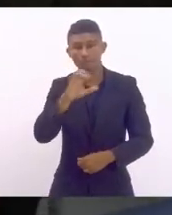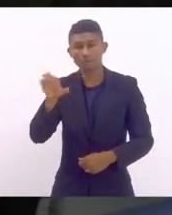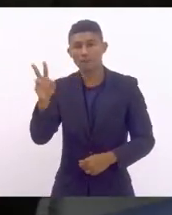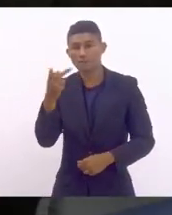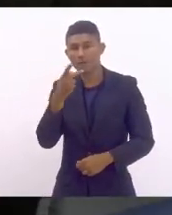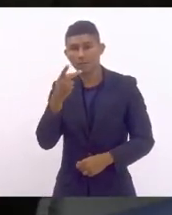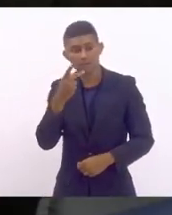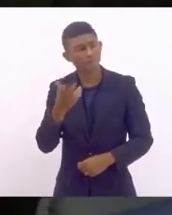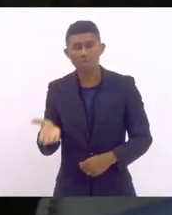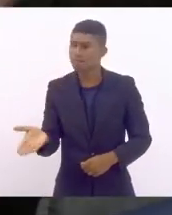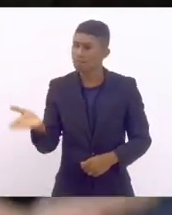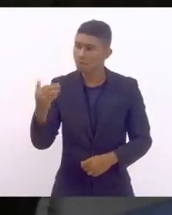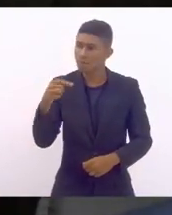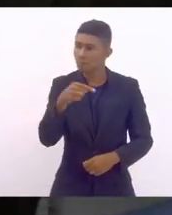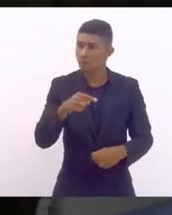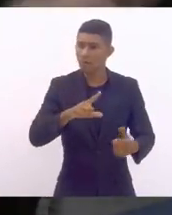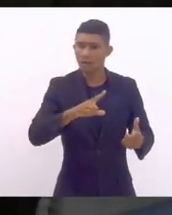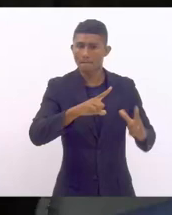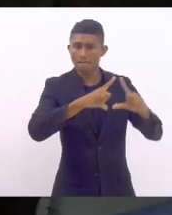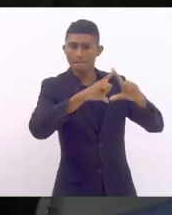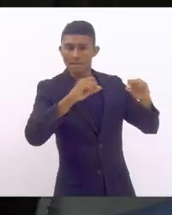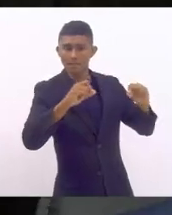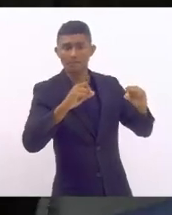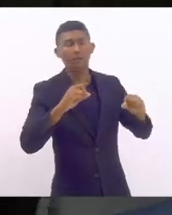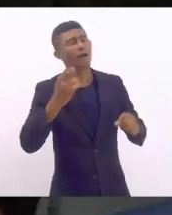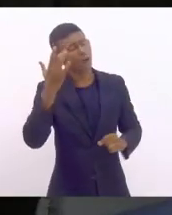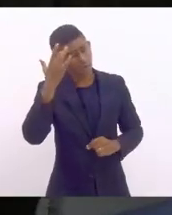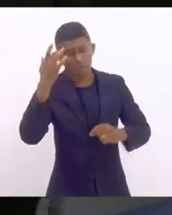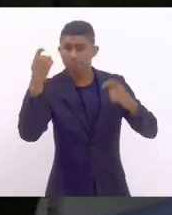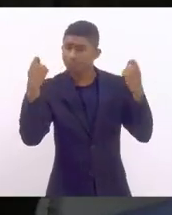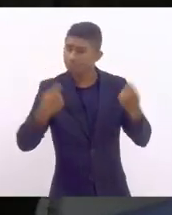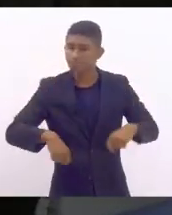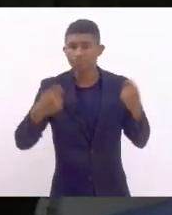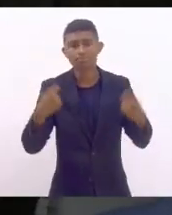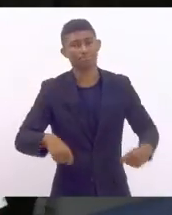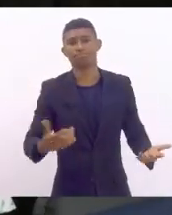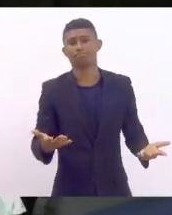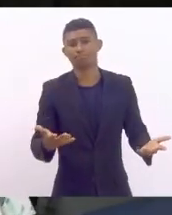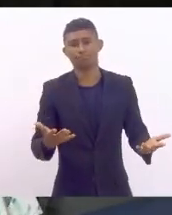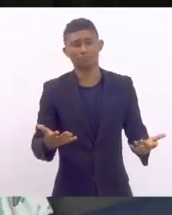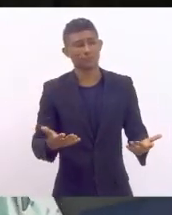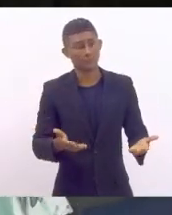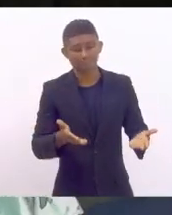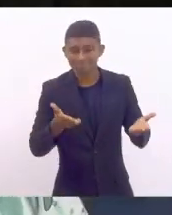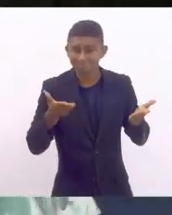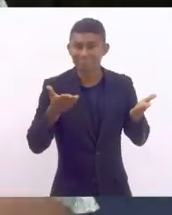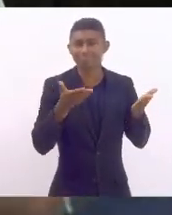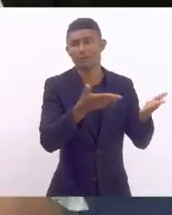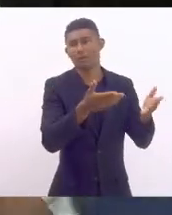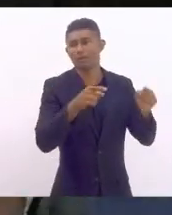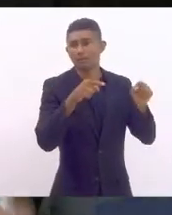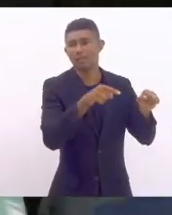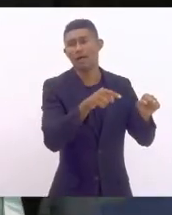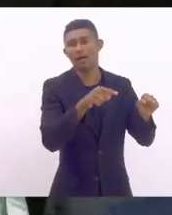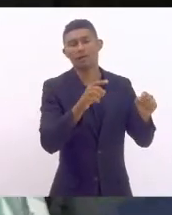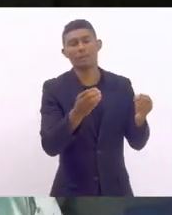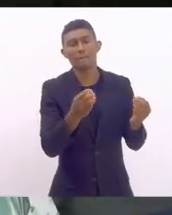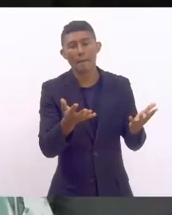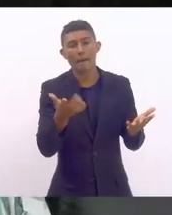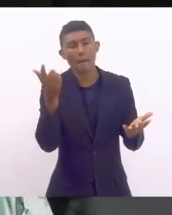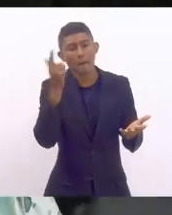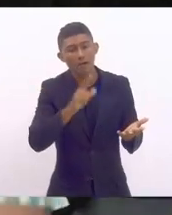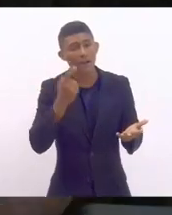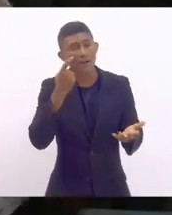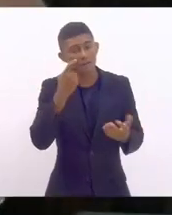dizia vamos a Brasília eu acho que esse ato tem que chegar lá também para que a gente possa neste momento recompor um